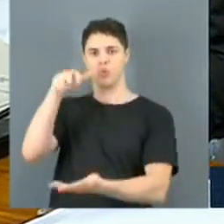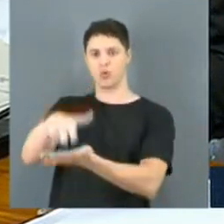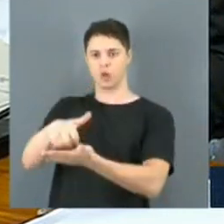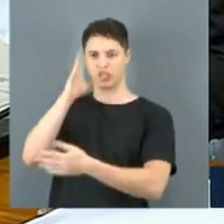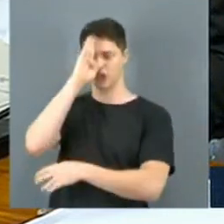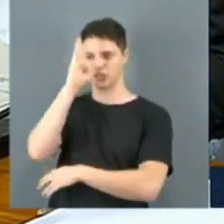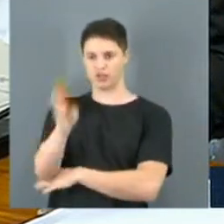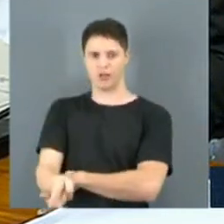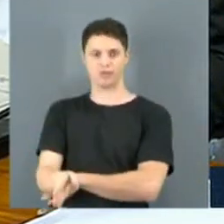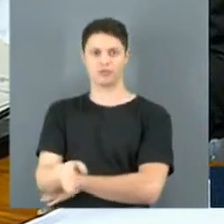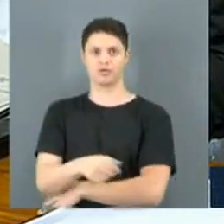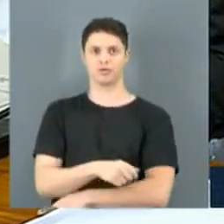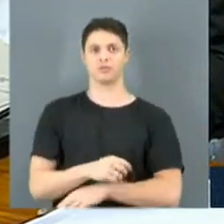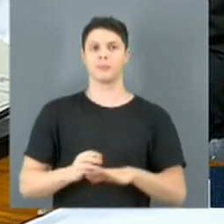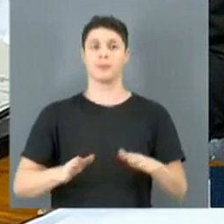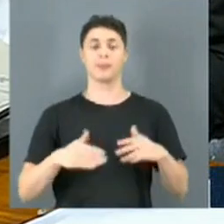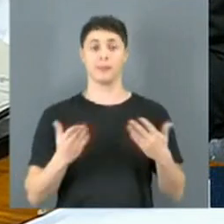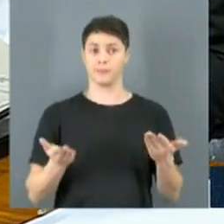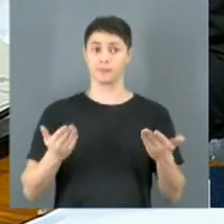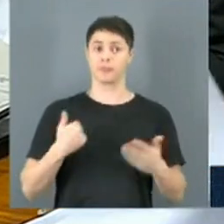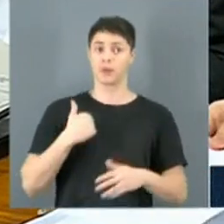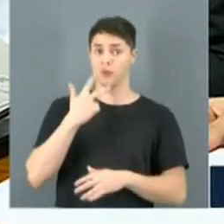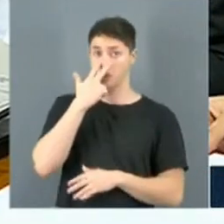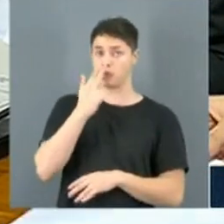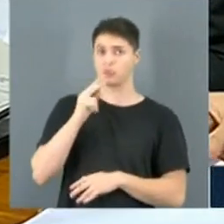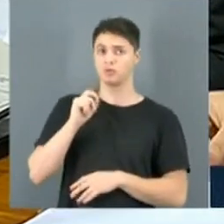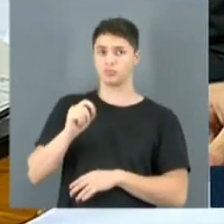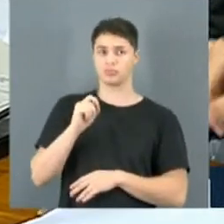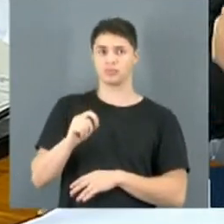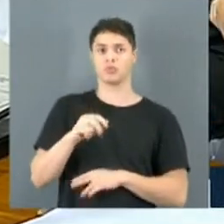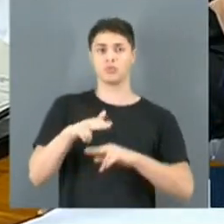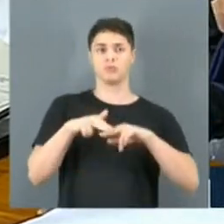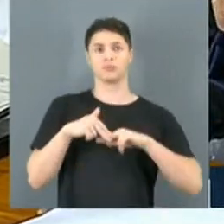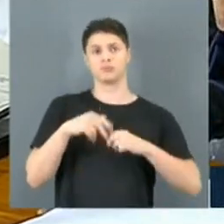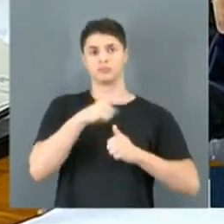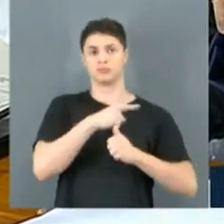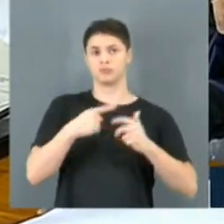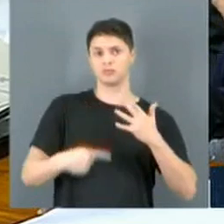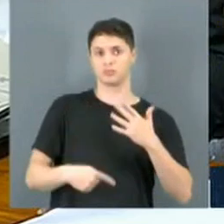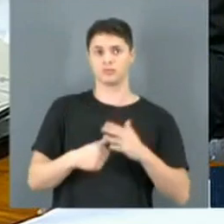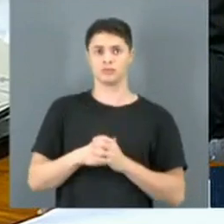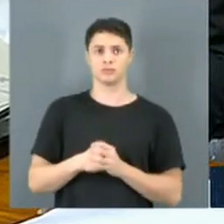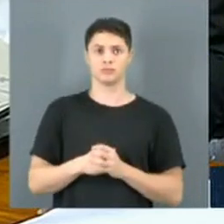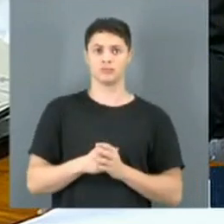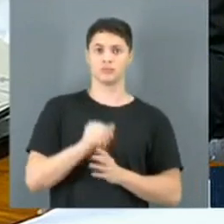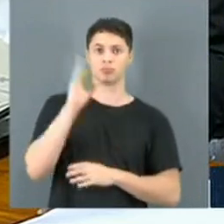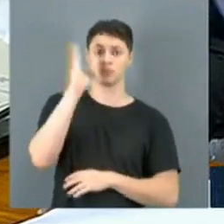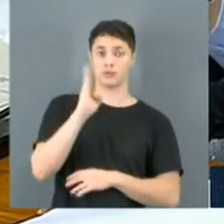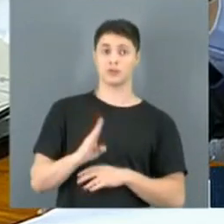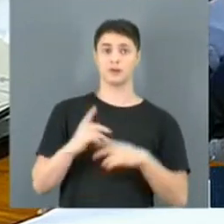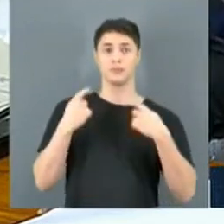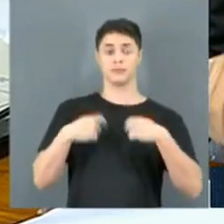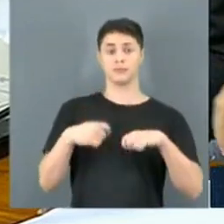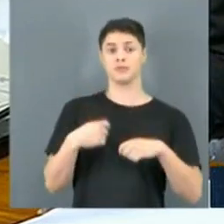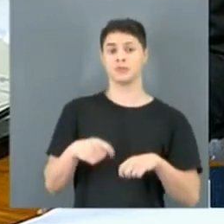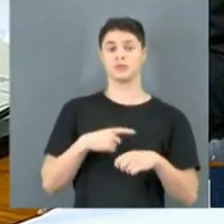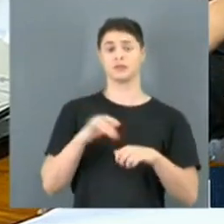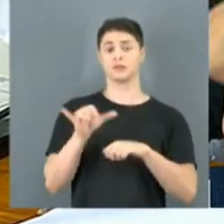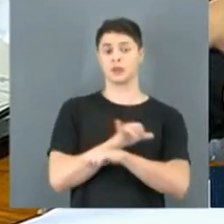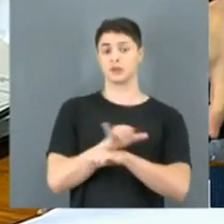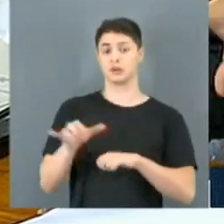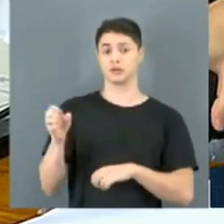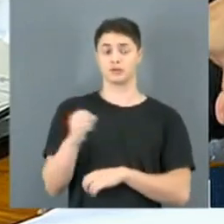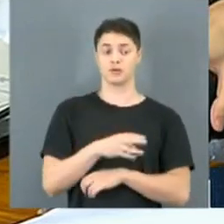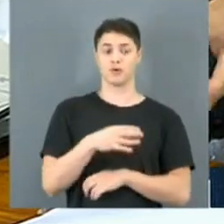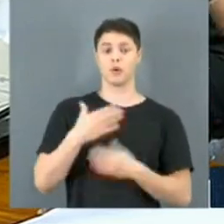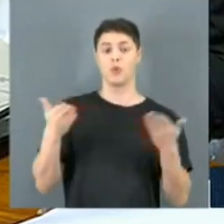cortar a sua cabeça. Eu acho que, por esses motivos, o Brasil precisa ir em outra direção. Hoje, a cada